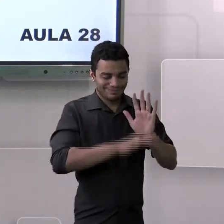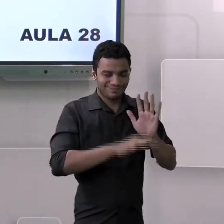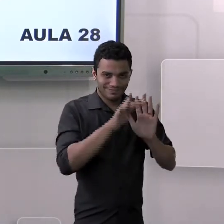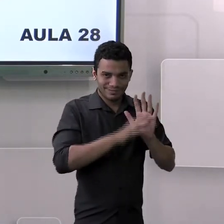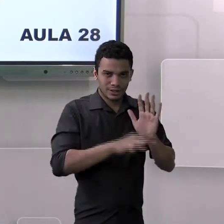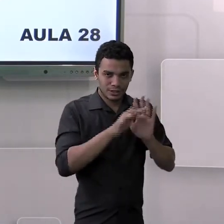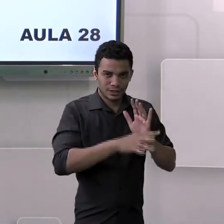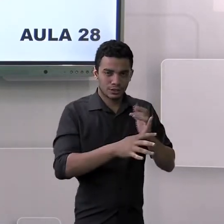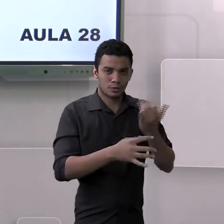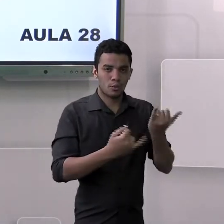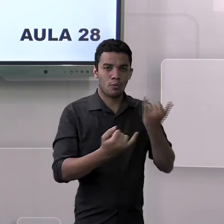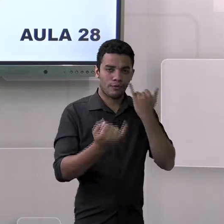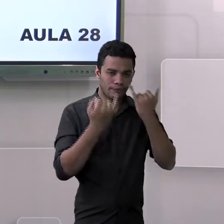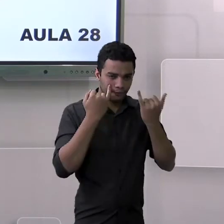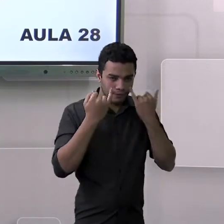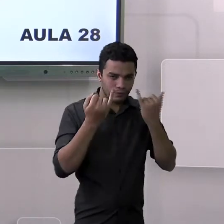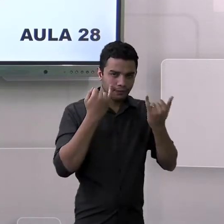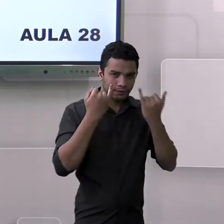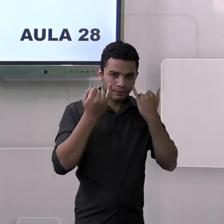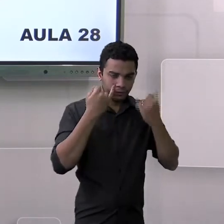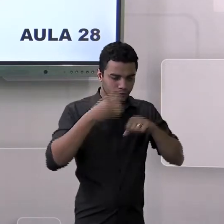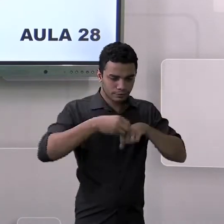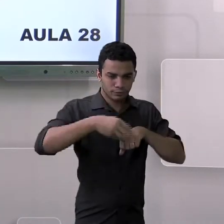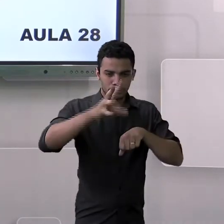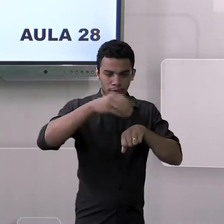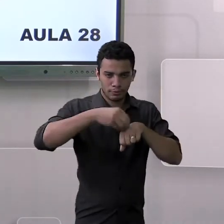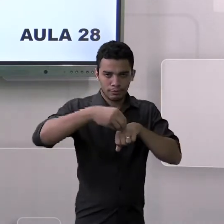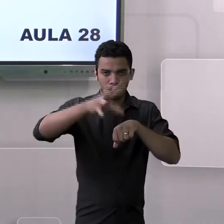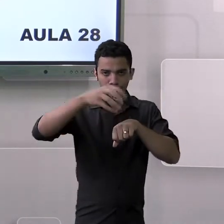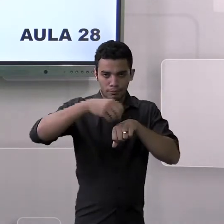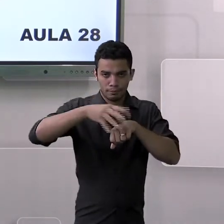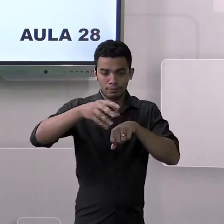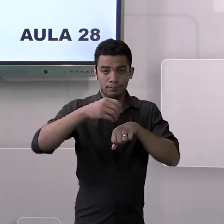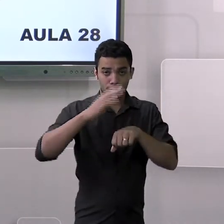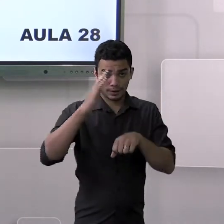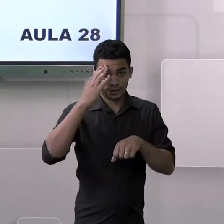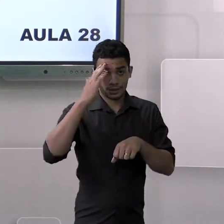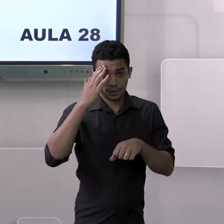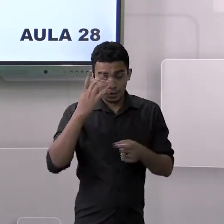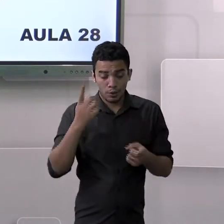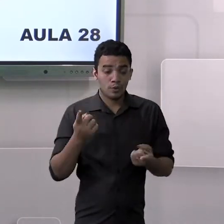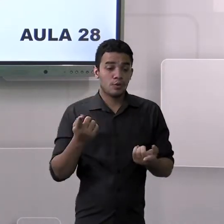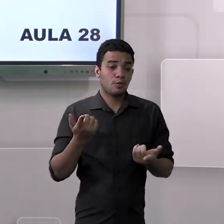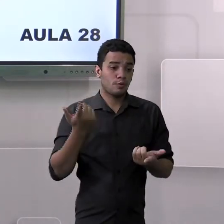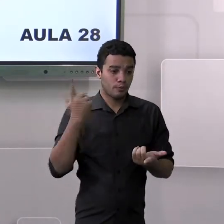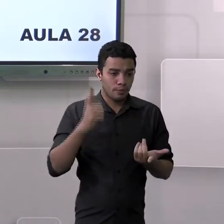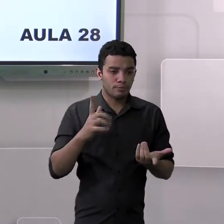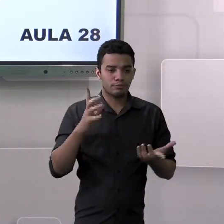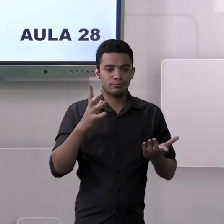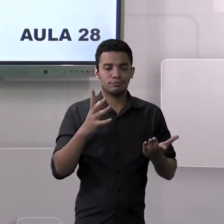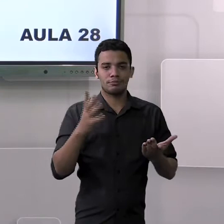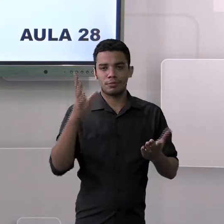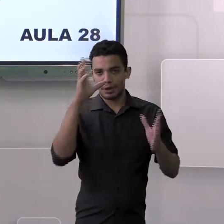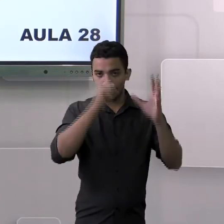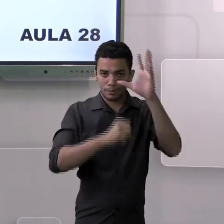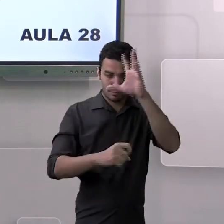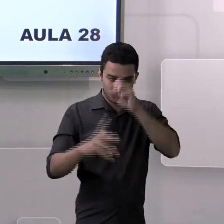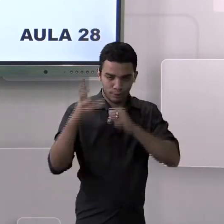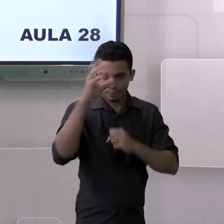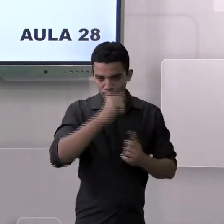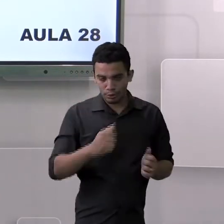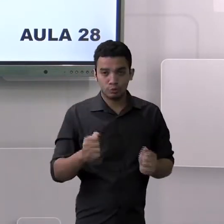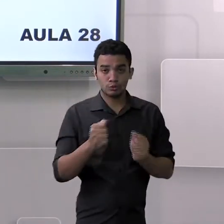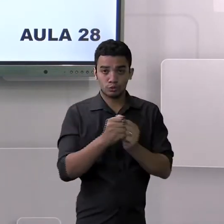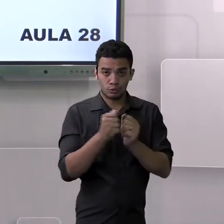primeiras informações desse gênero textual e vamos conversando durante a aula, explicando tudinho para